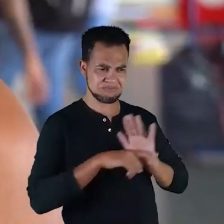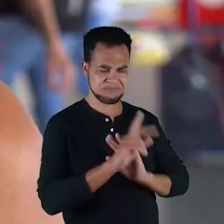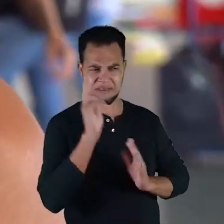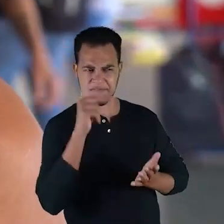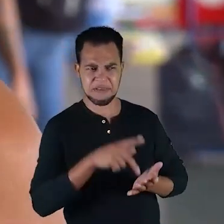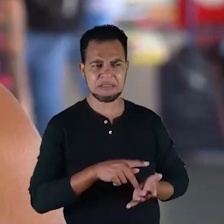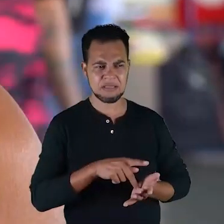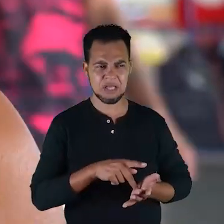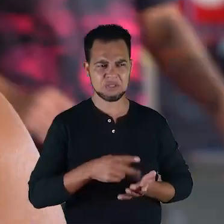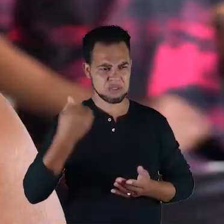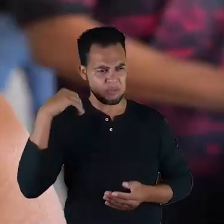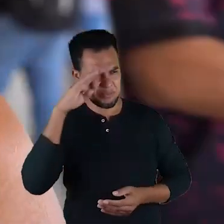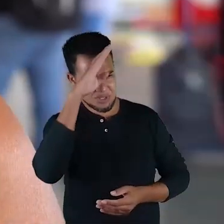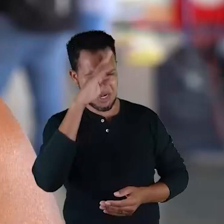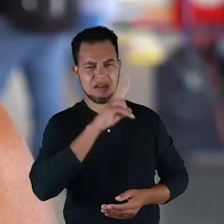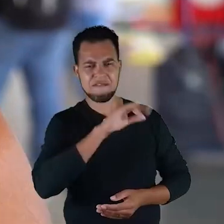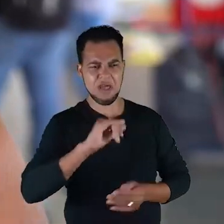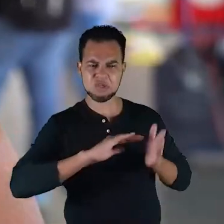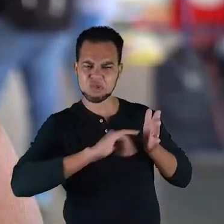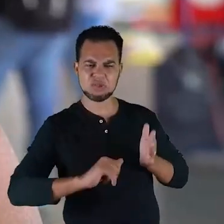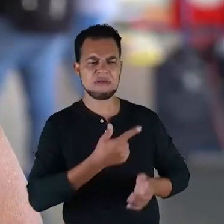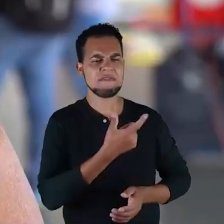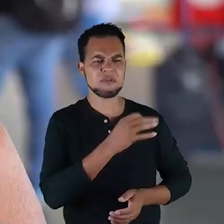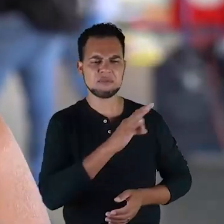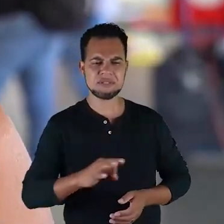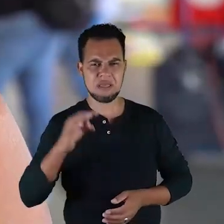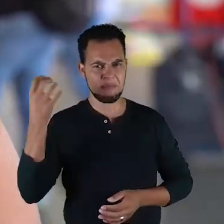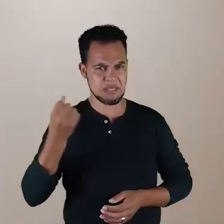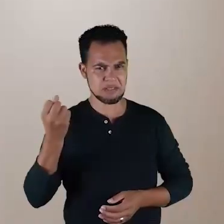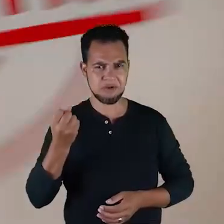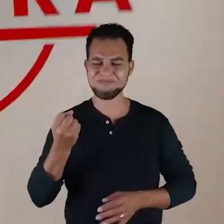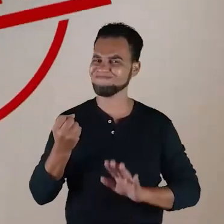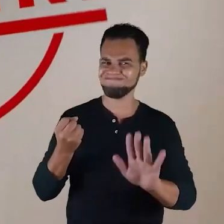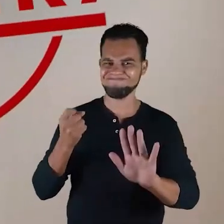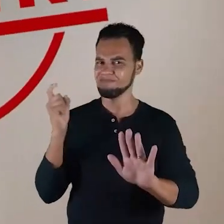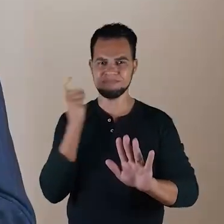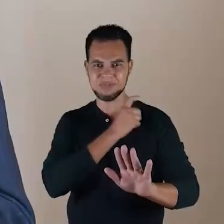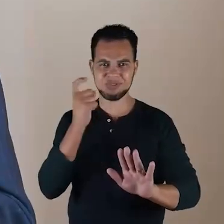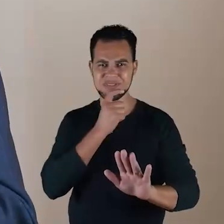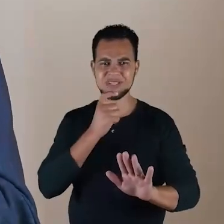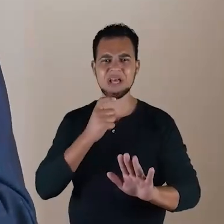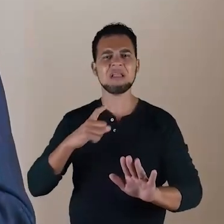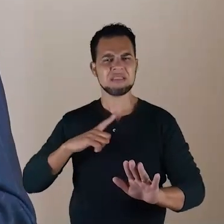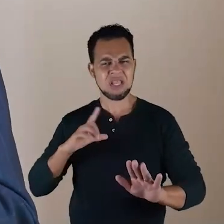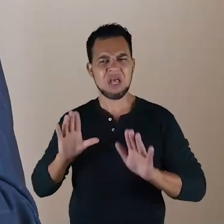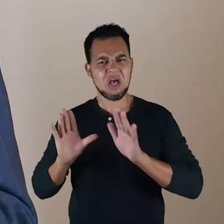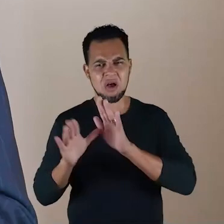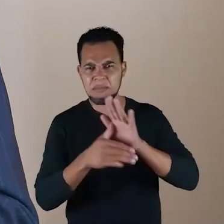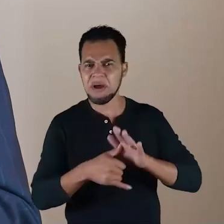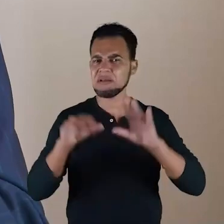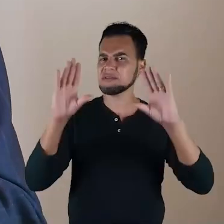É verdade que o bolsonaro vai tirar 20% da pensão É mentira então roubando